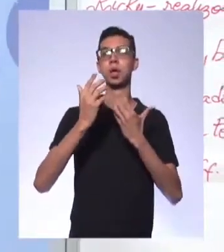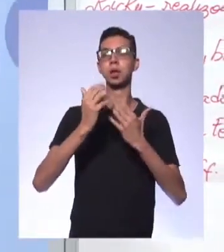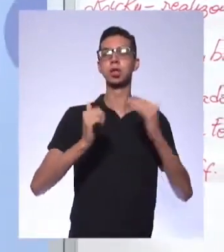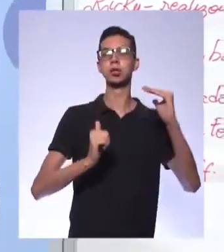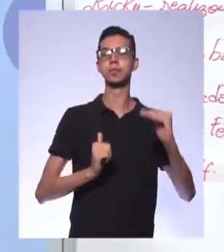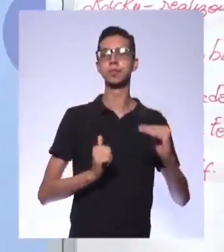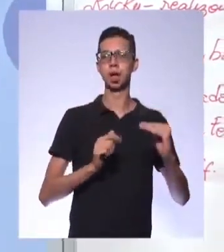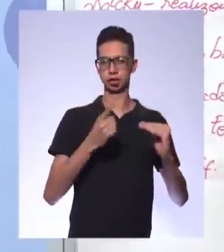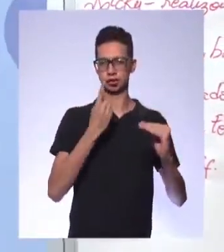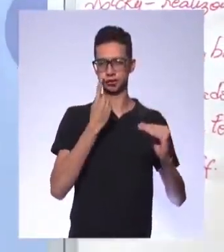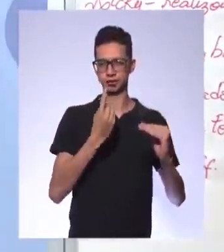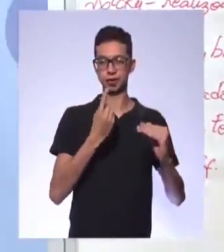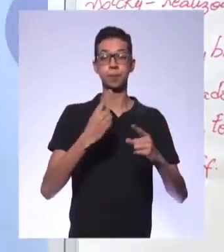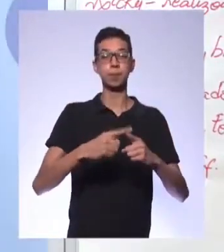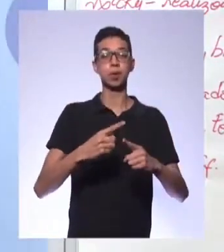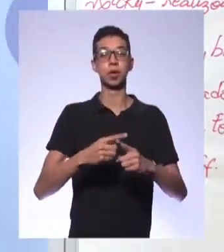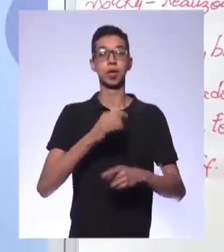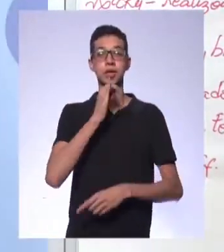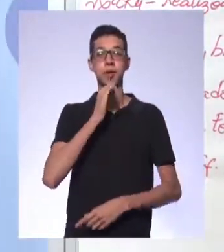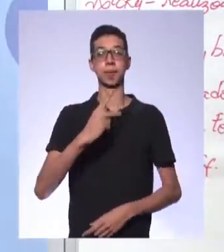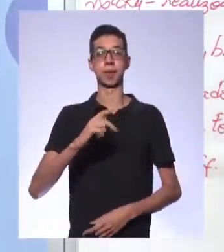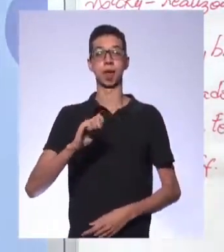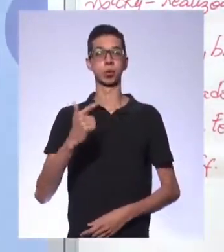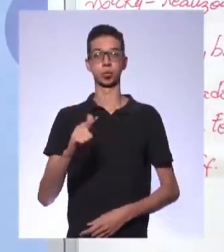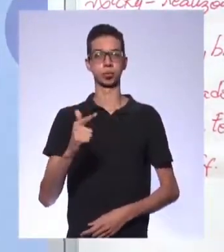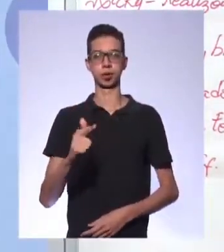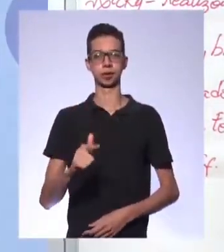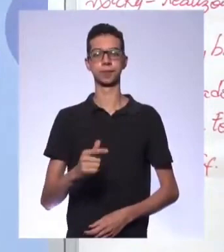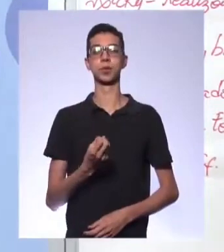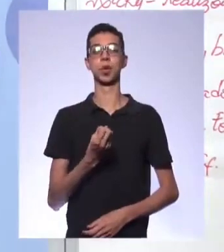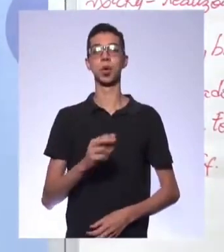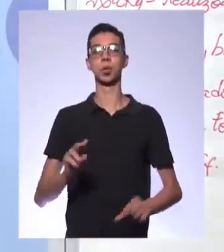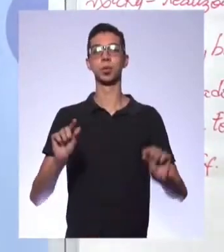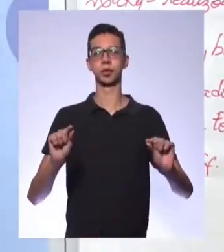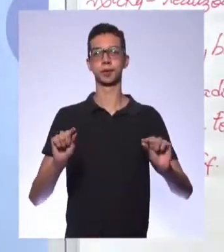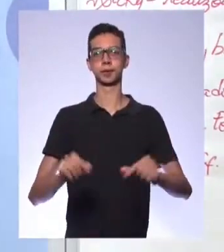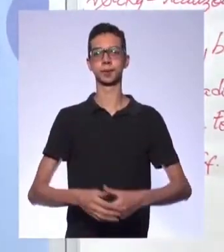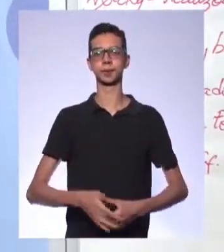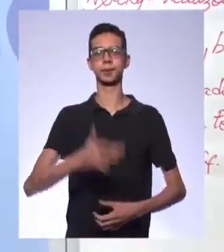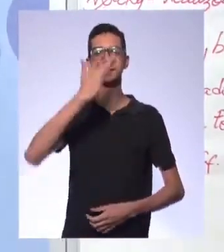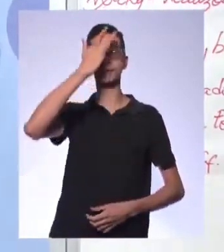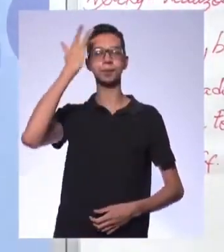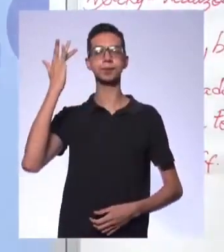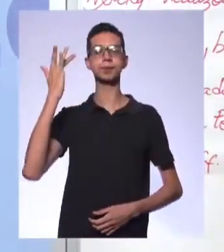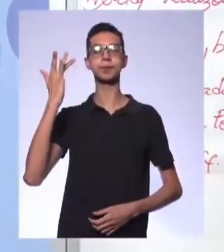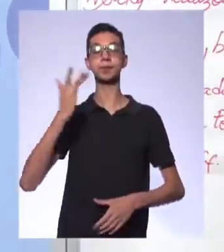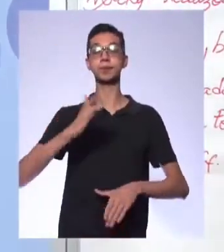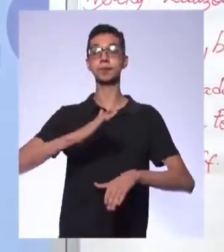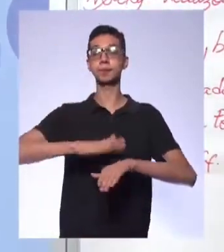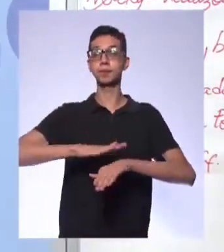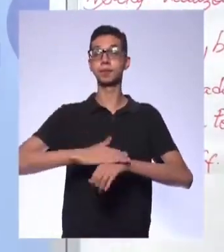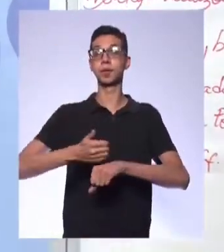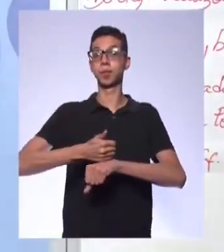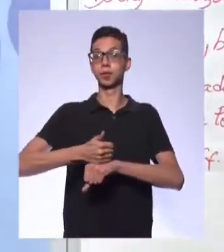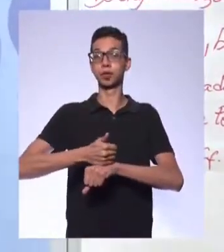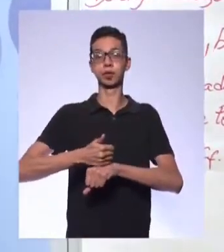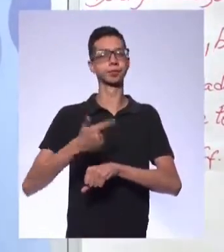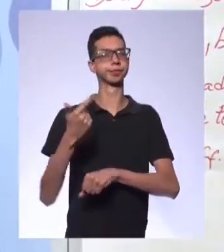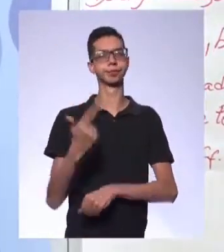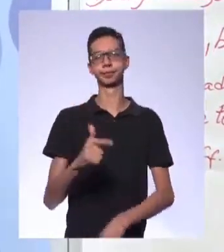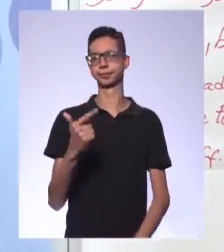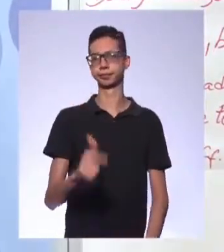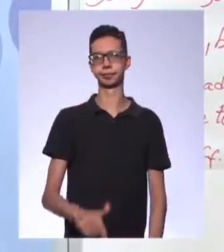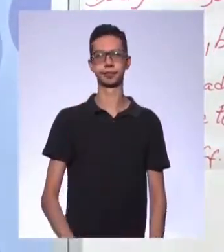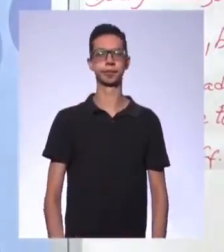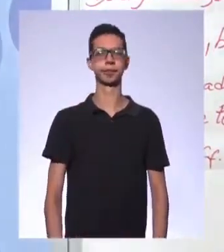acontece porque você ou não tem um operador de PA, ou esse operador, né, não está tendo condições necessárias para realizar esse trabalho. Tá? Então,